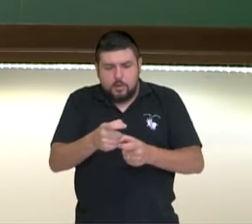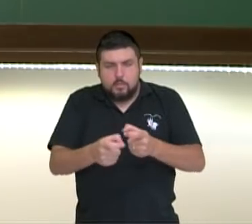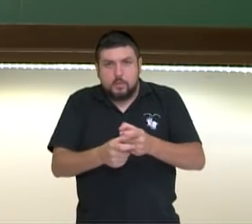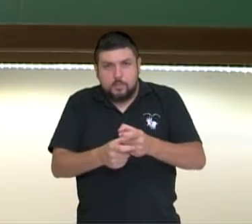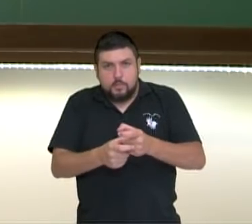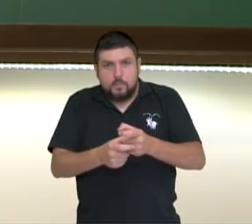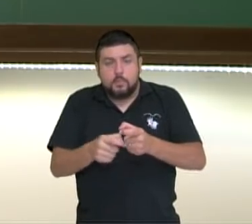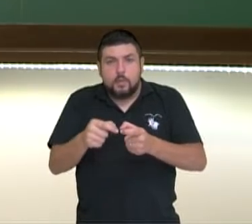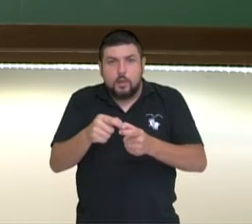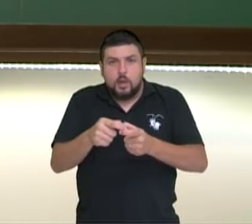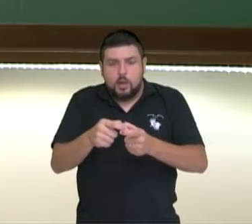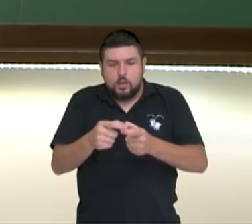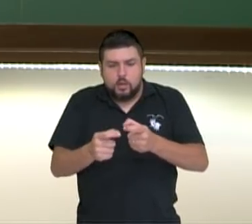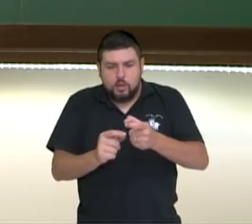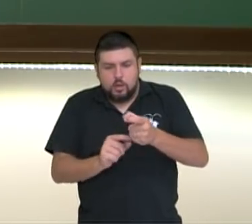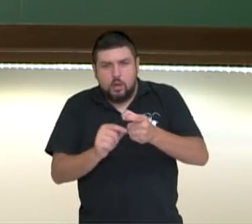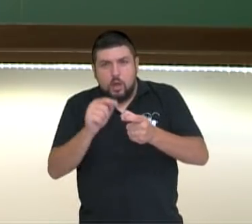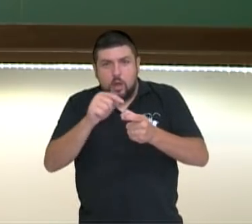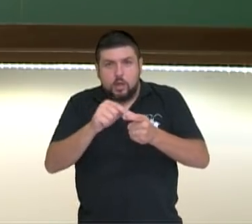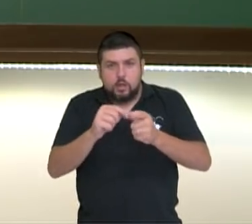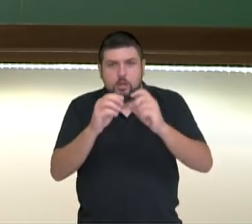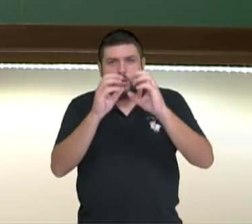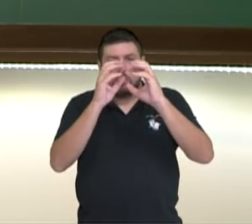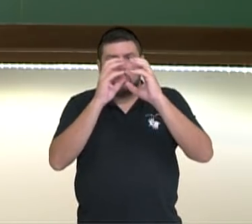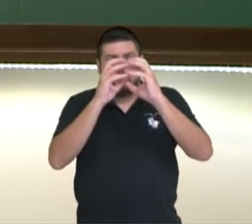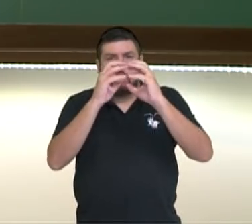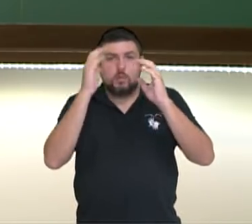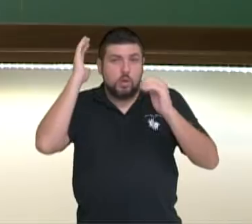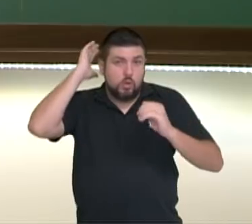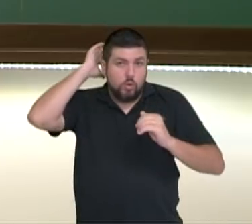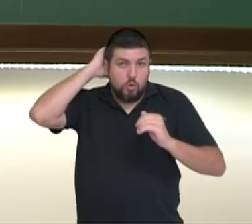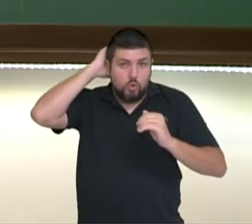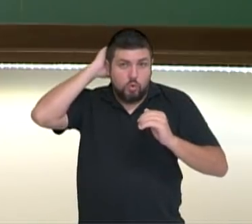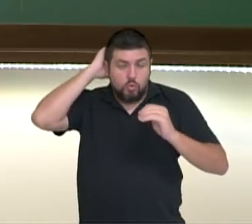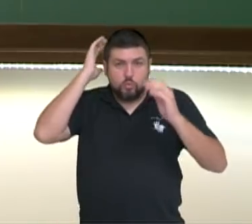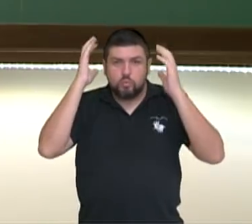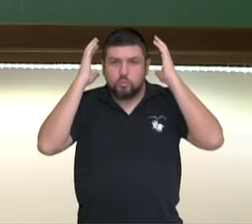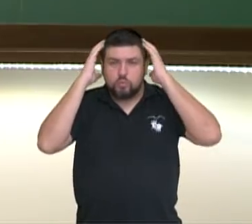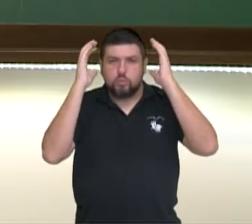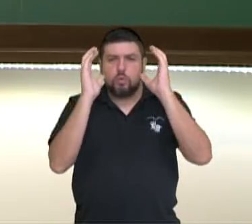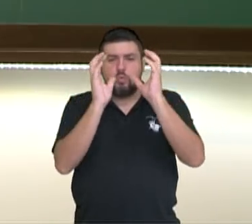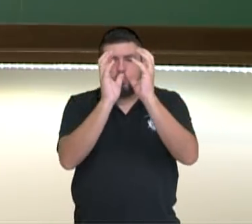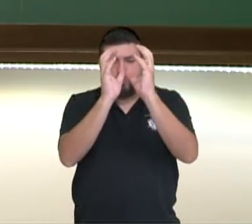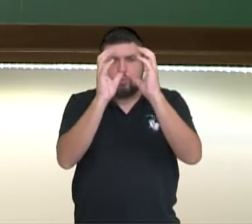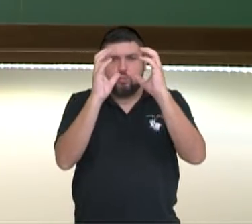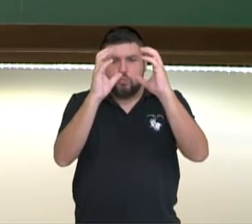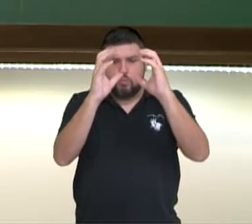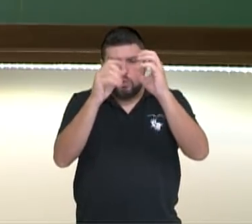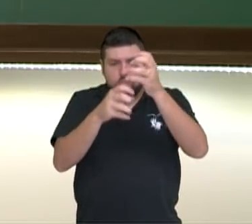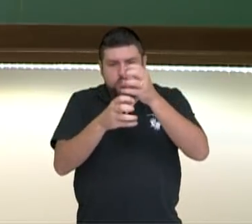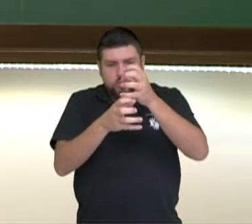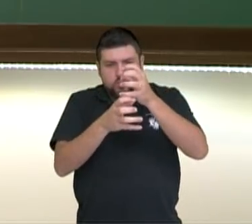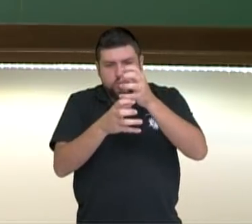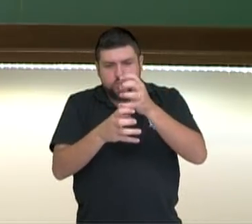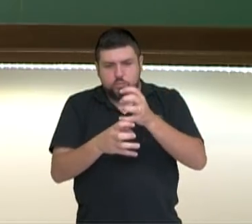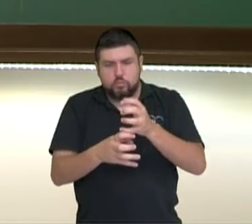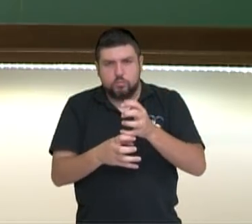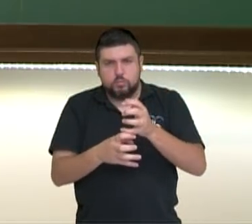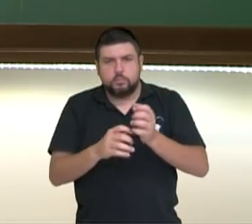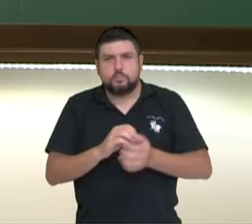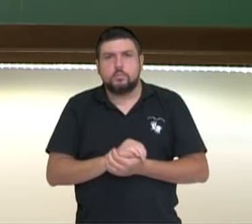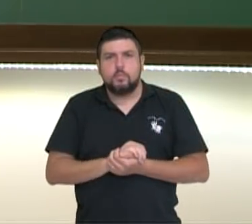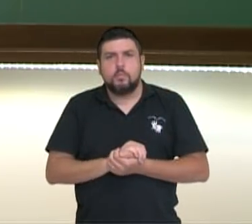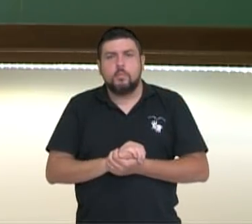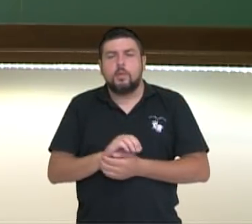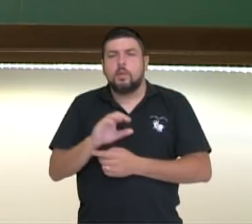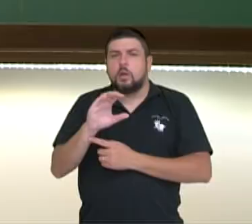então o nosso crânio, tá, ao osso sacro que forma o nosso quadril. Essa é a nossa